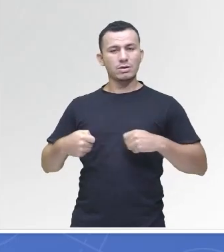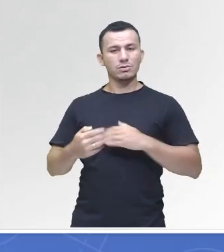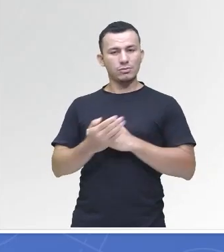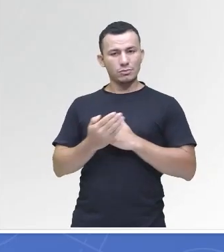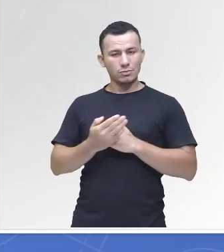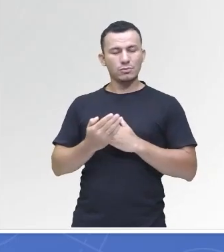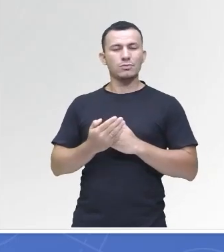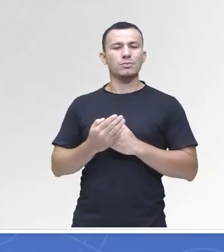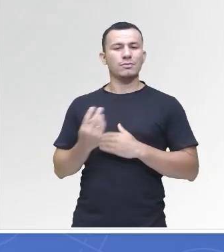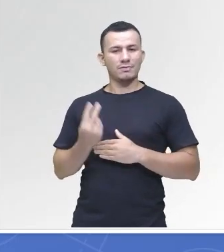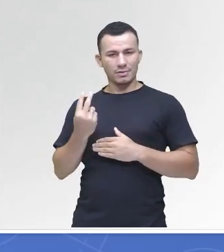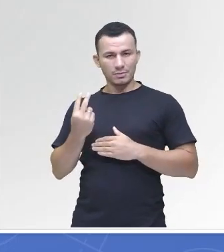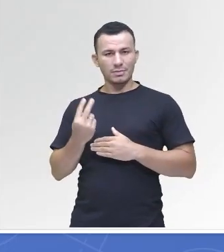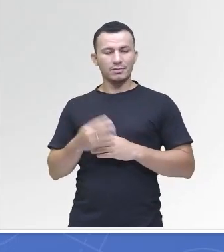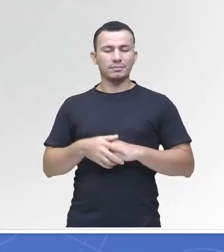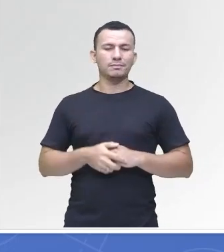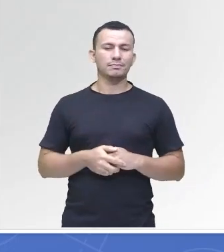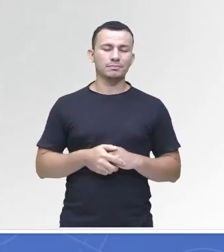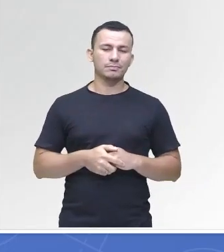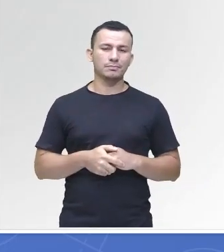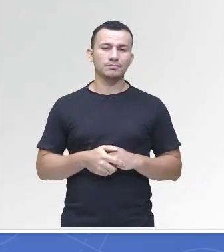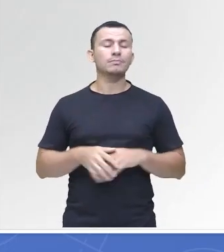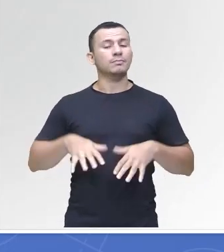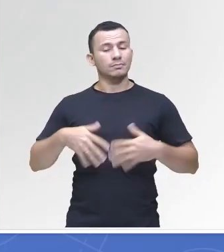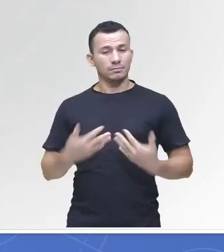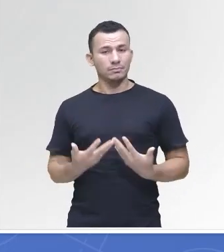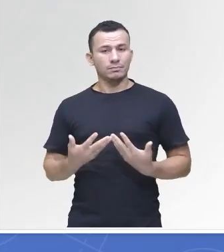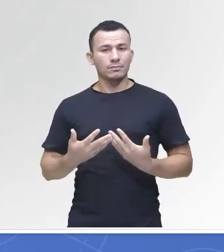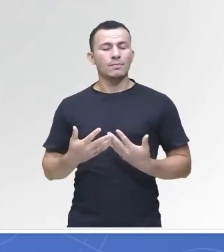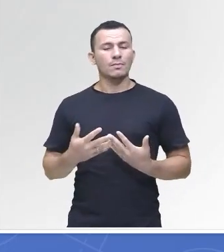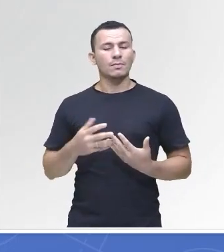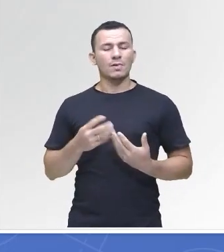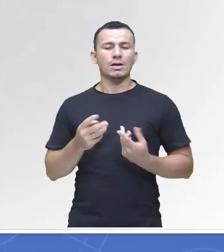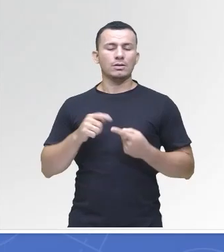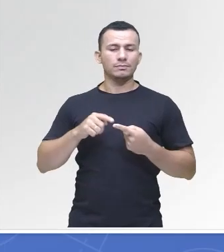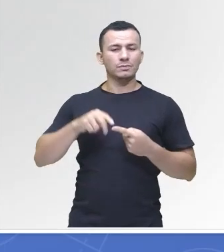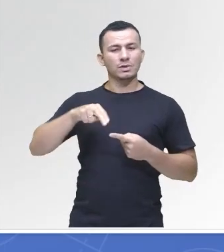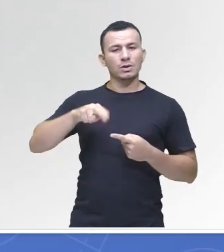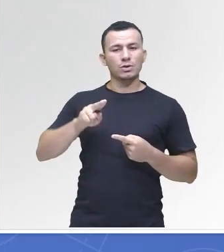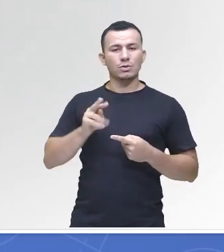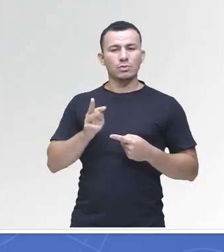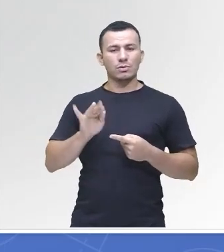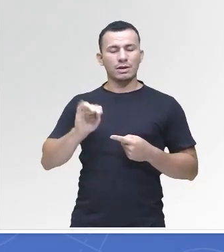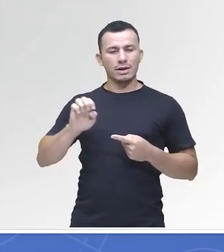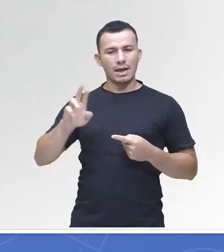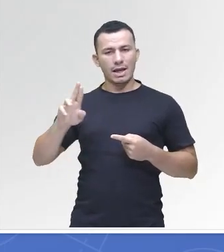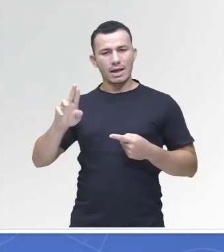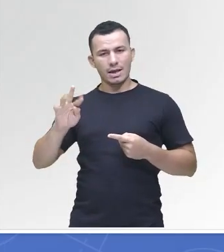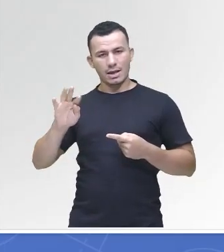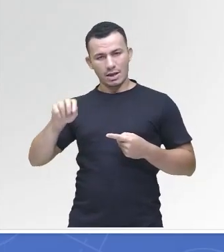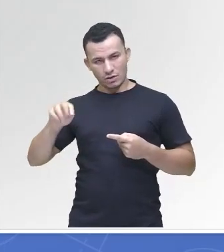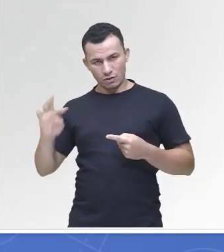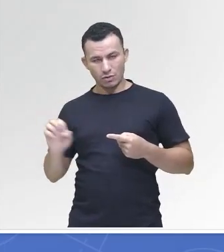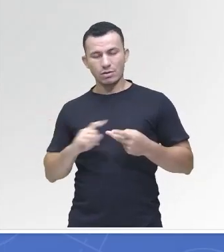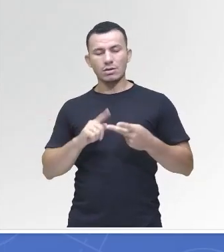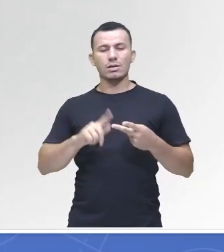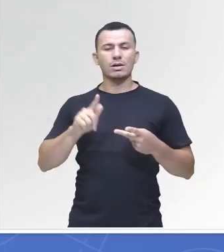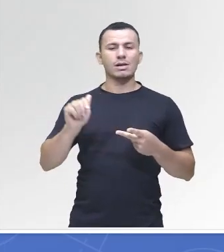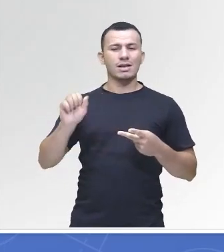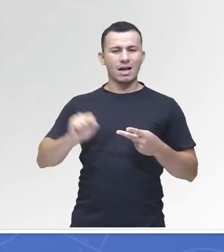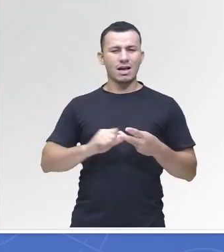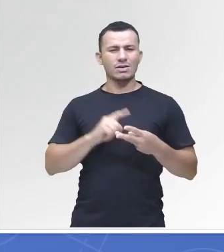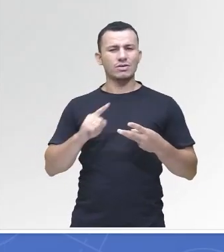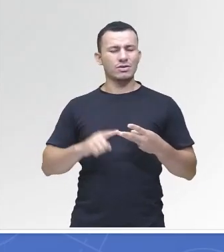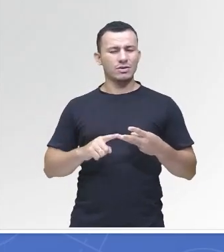nutrientes para realizar ali a sua função. Tá? Então ele vai transportar nutrientes, vai transportar gases, oxigênio, gás